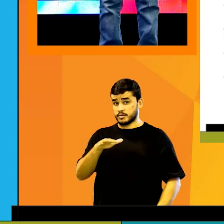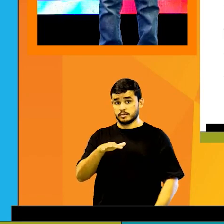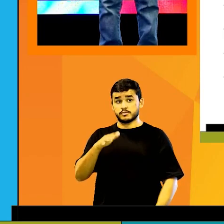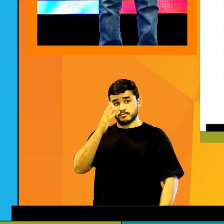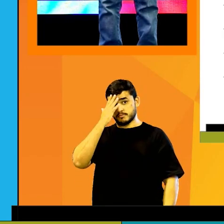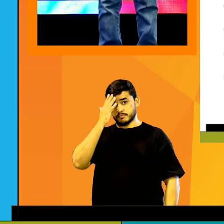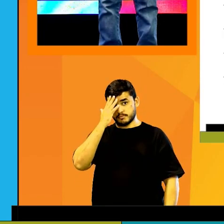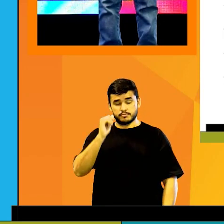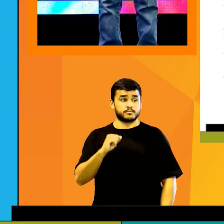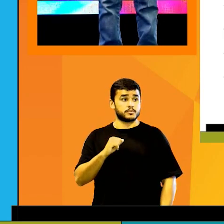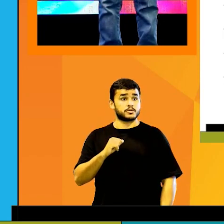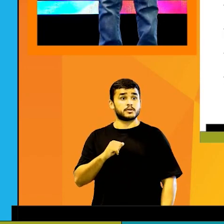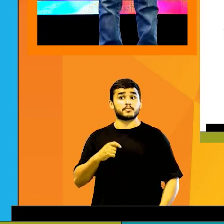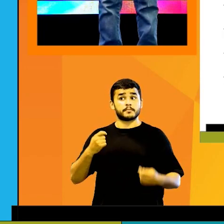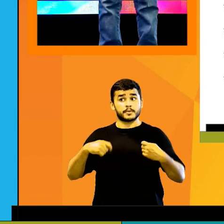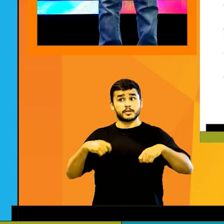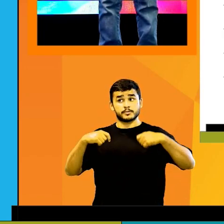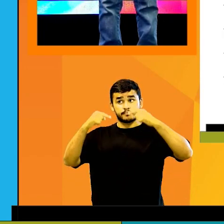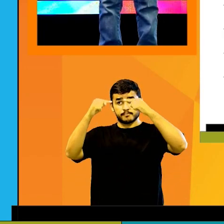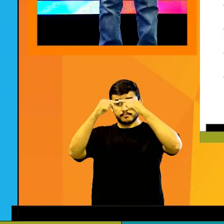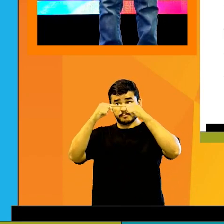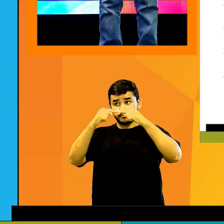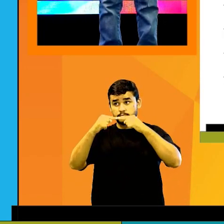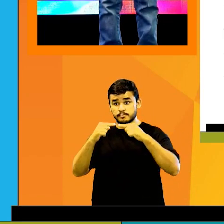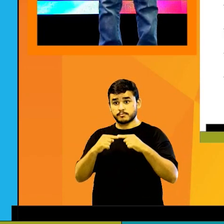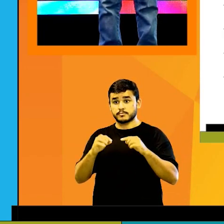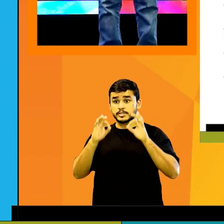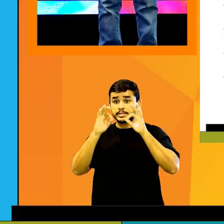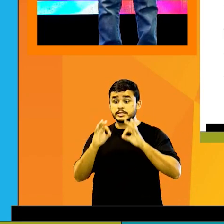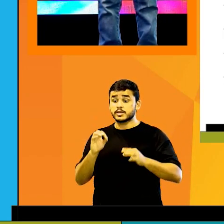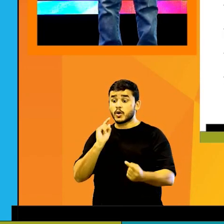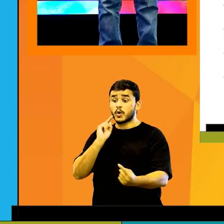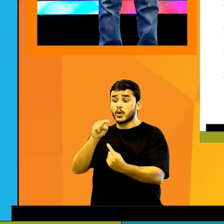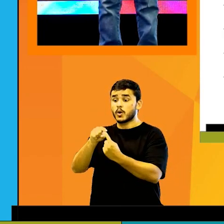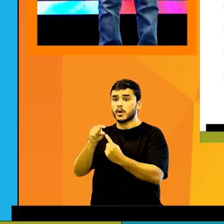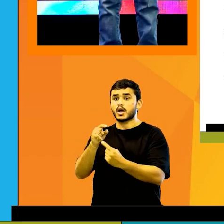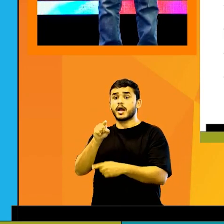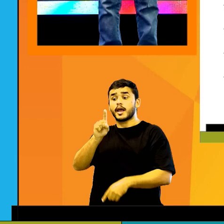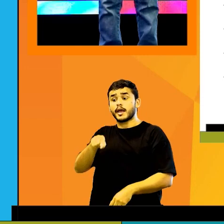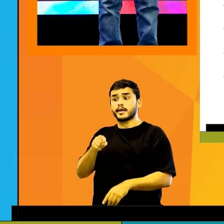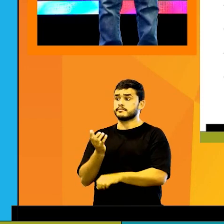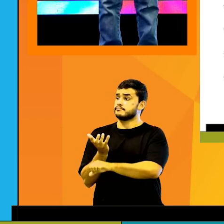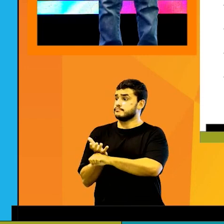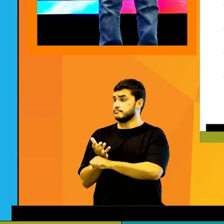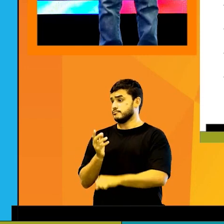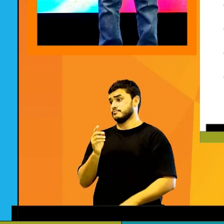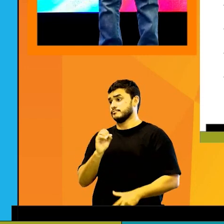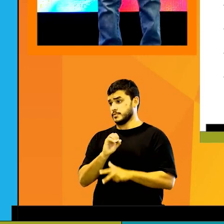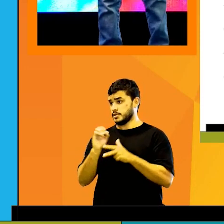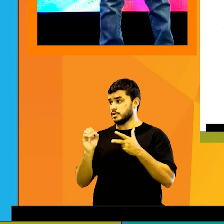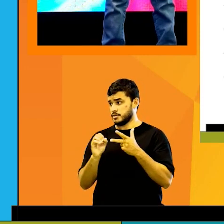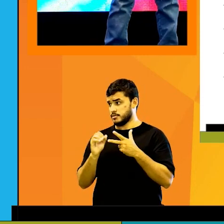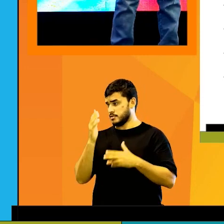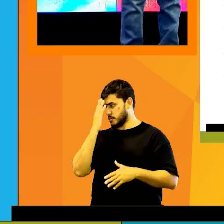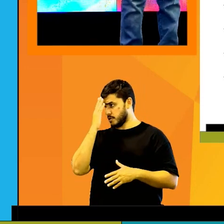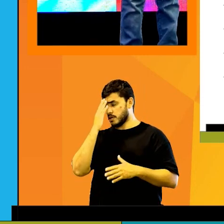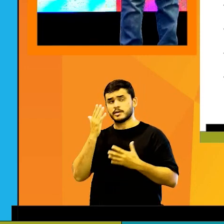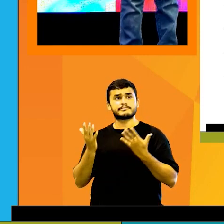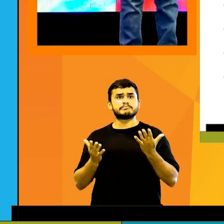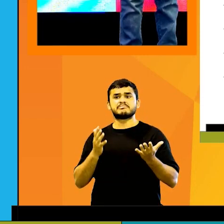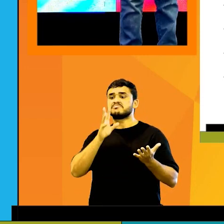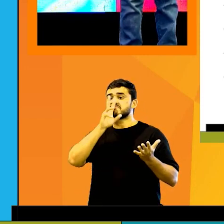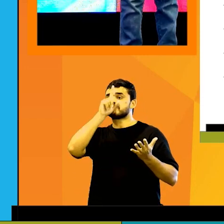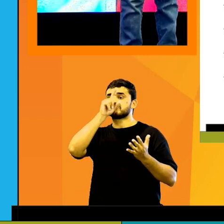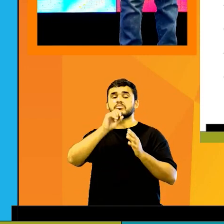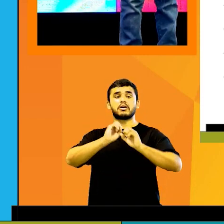estar ciente das competências e das habilidades da sua matéria, da sua área, para elaborar as questões,